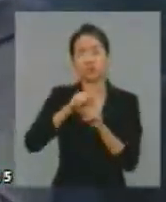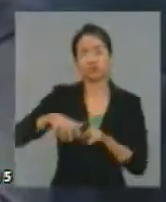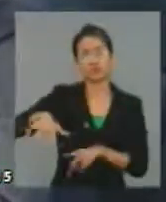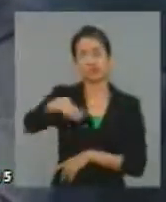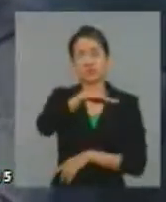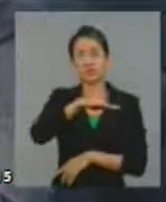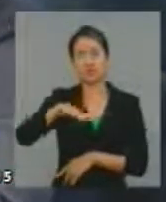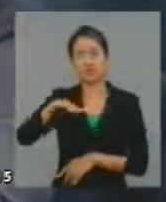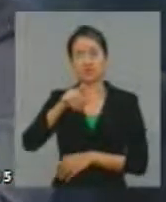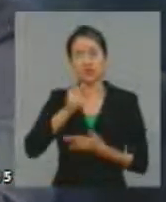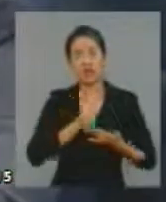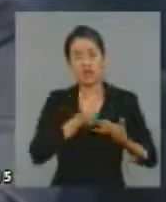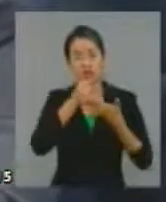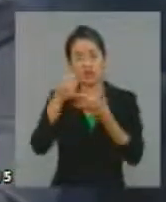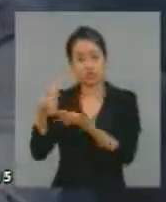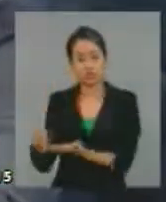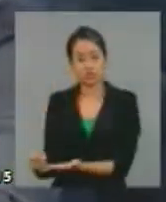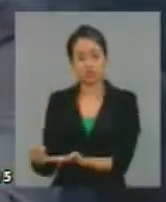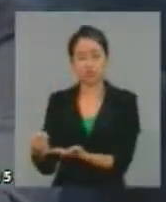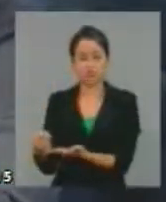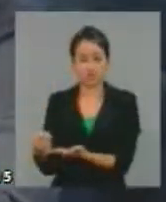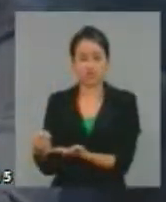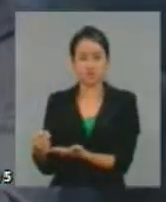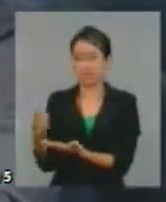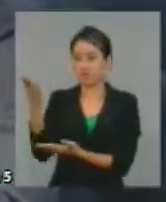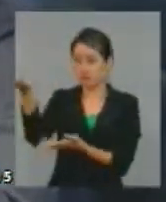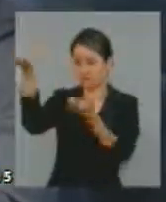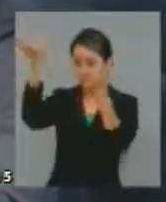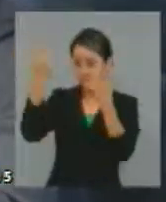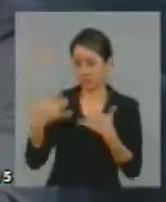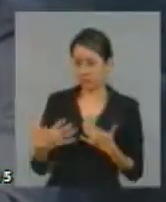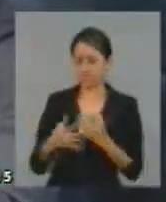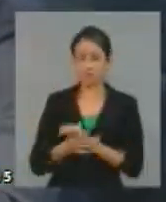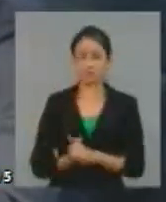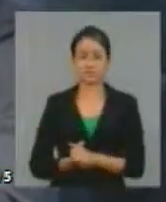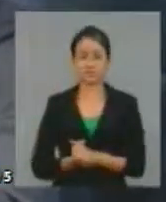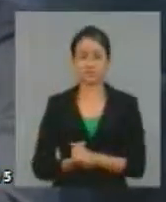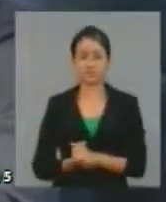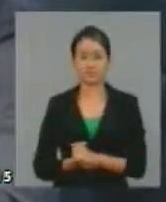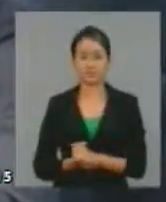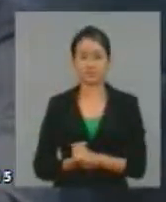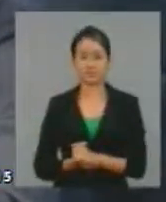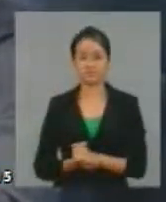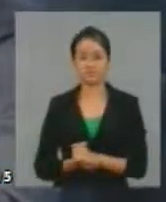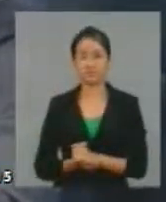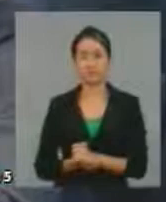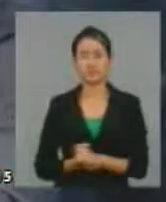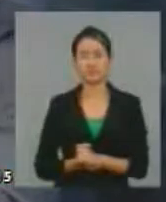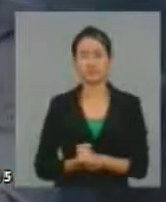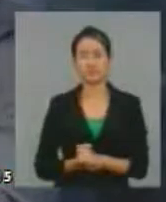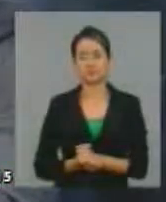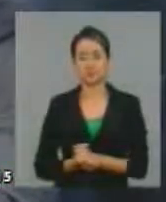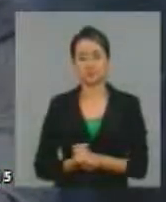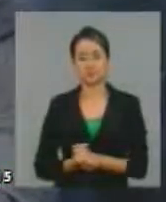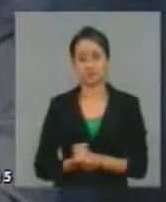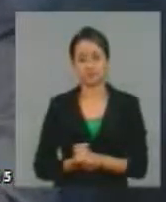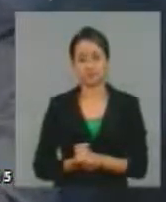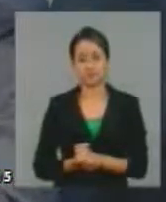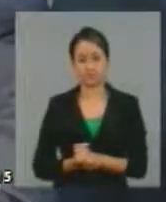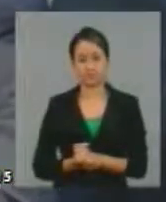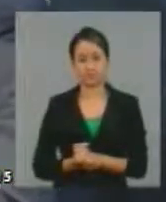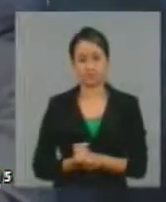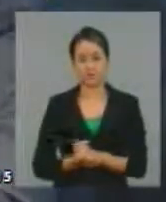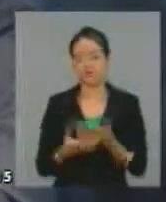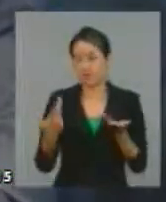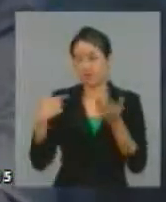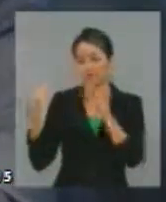contribui significativamente para esses dados que você tem contribuído com a gente. Era essa a minha contribuição e associar, de